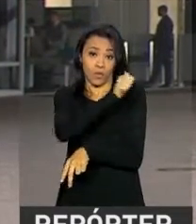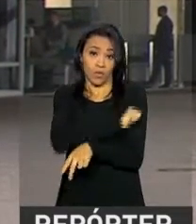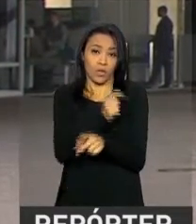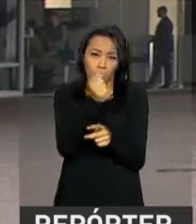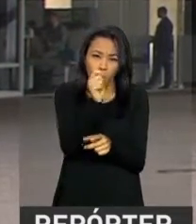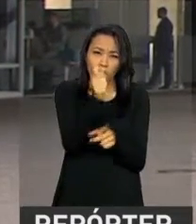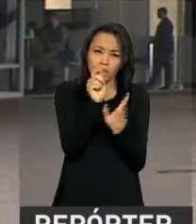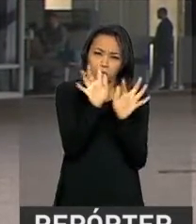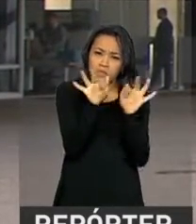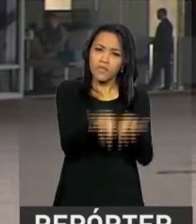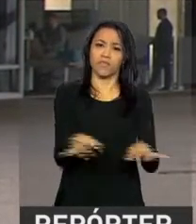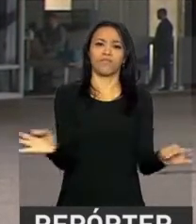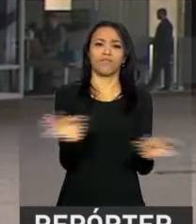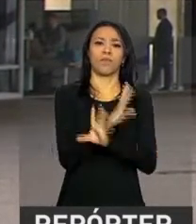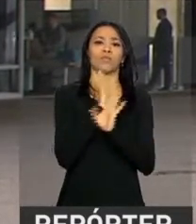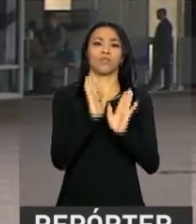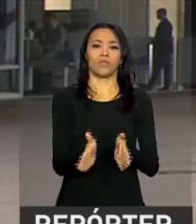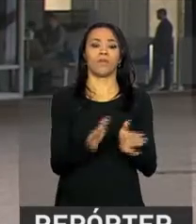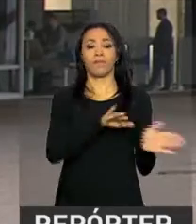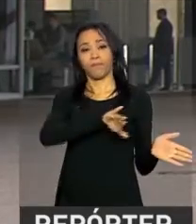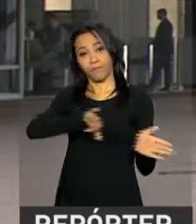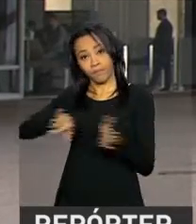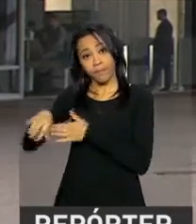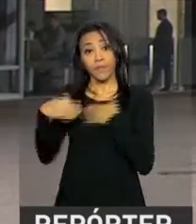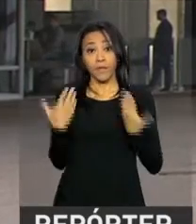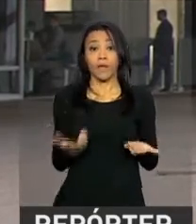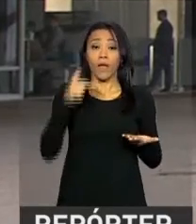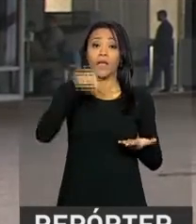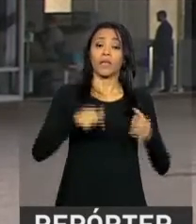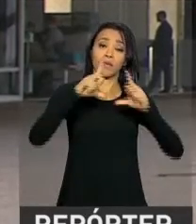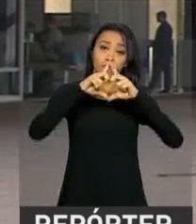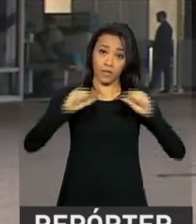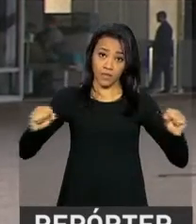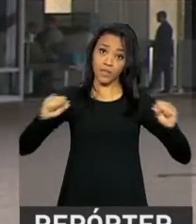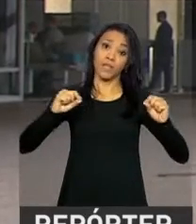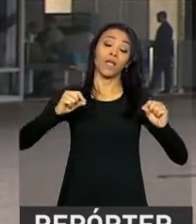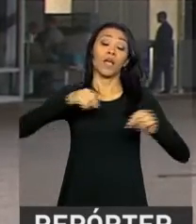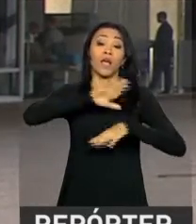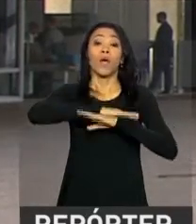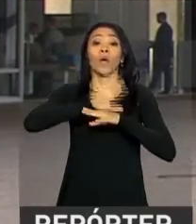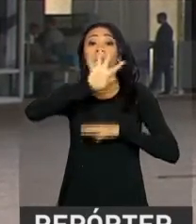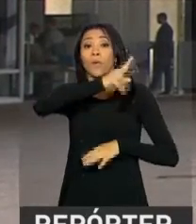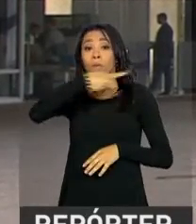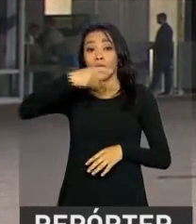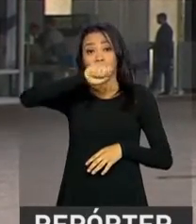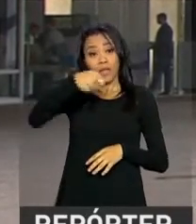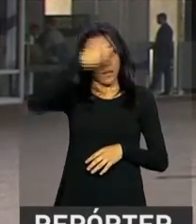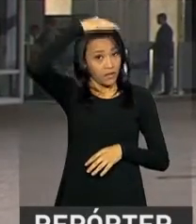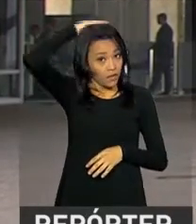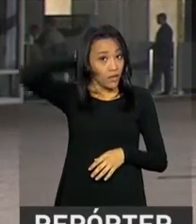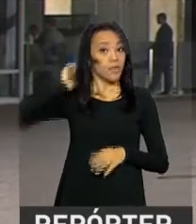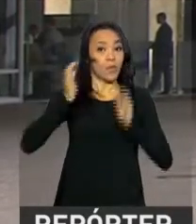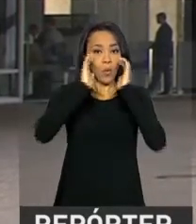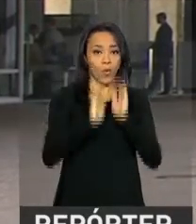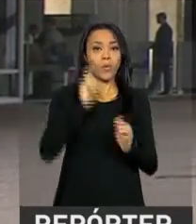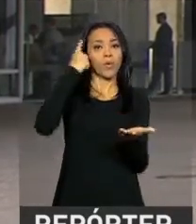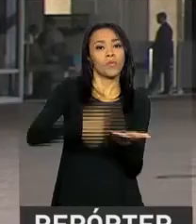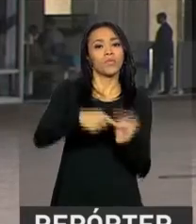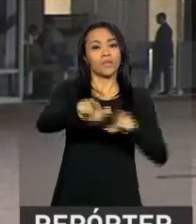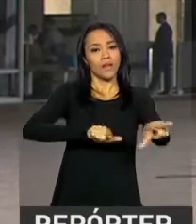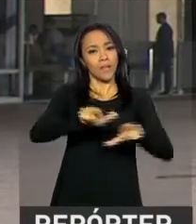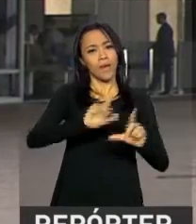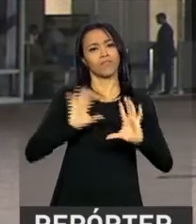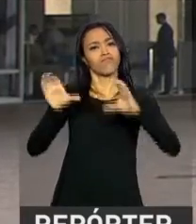de execução. Bom, Daniela, aqui em Brasília, o presidente em exercício, Michel Temer, cumpre a agenda. Agora pela manhã ele se reúne com ministros da